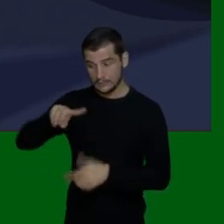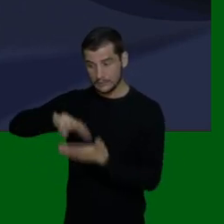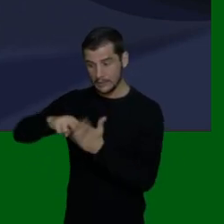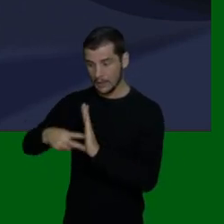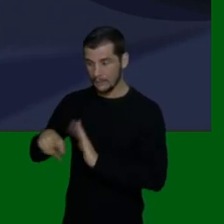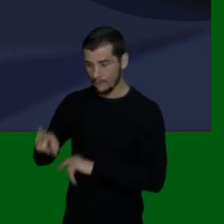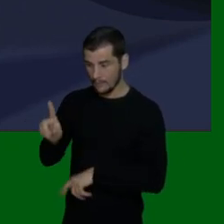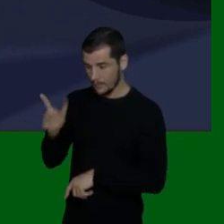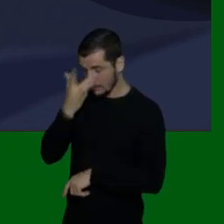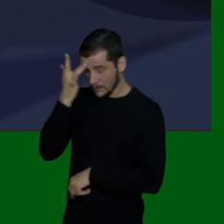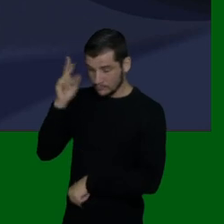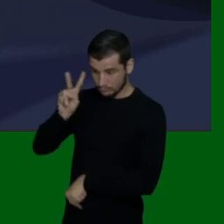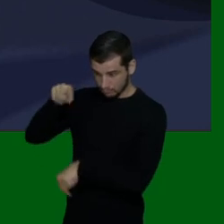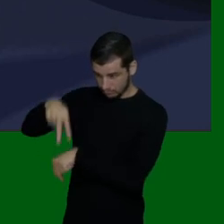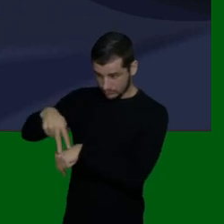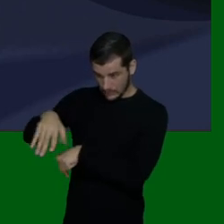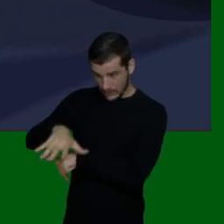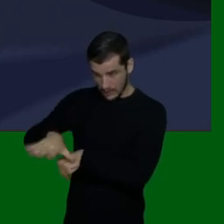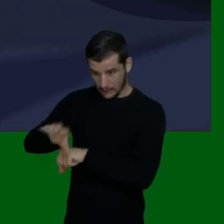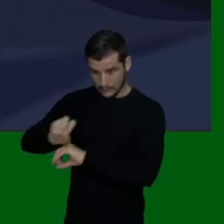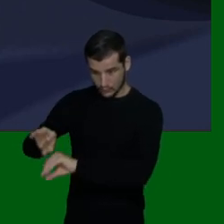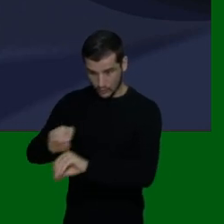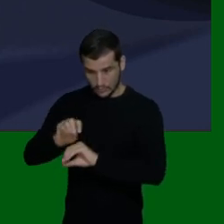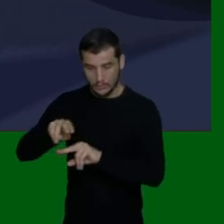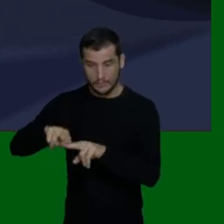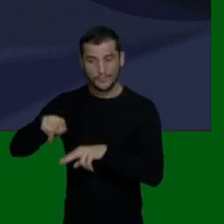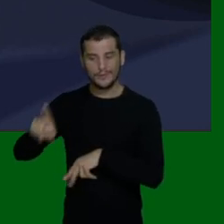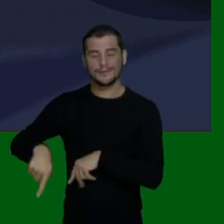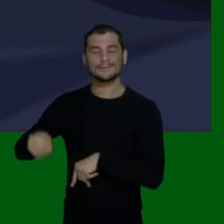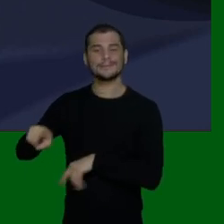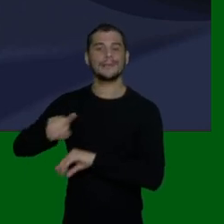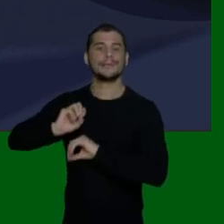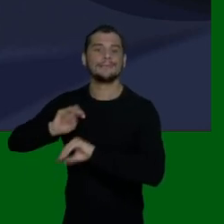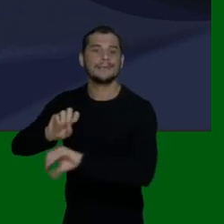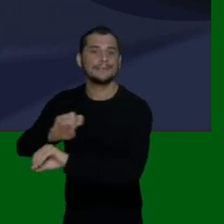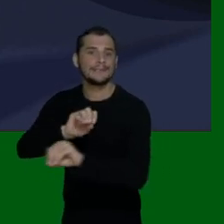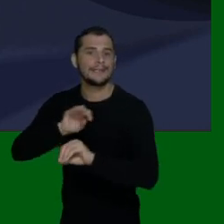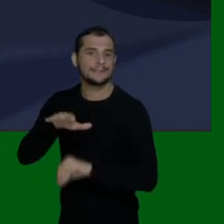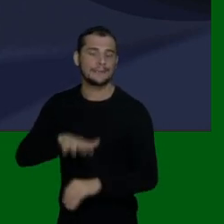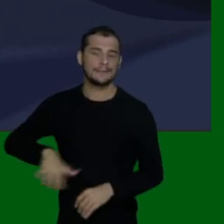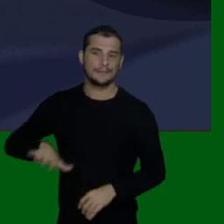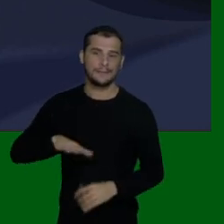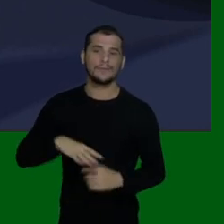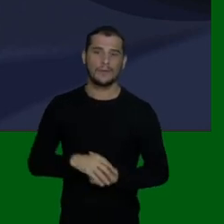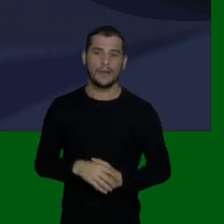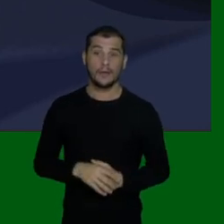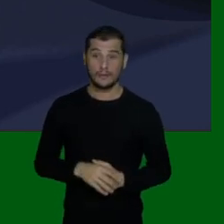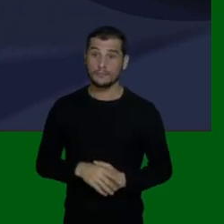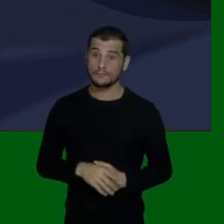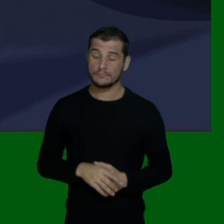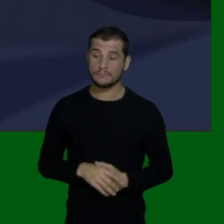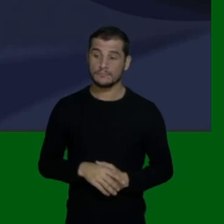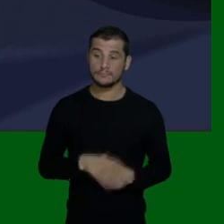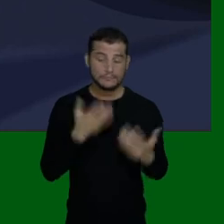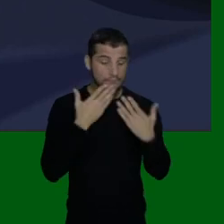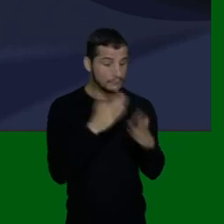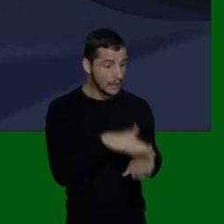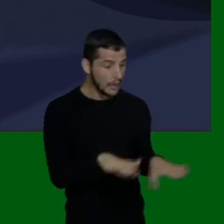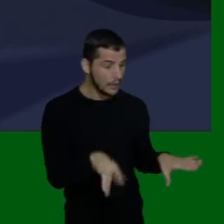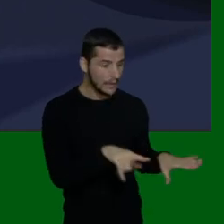ali por isso que nós somos profissionais do do ensino eles não as crianças não